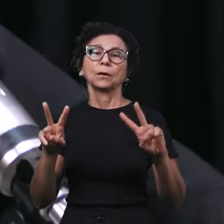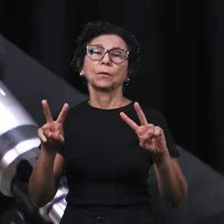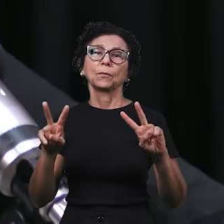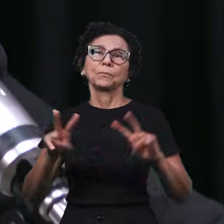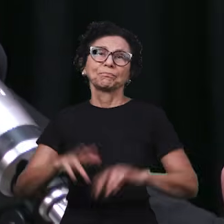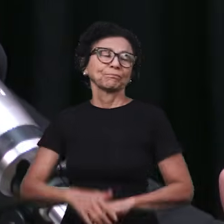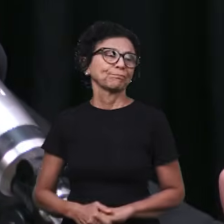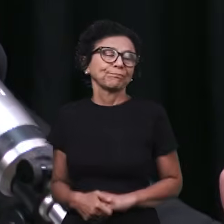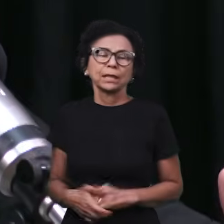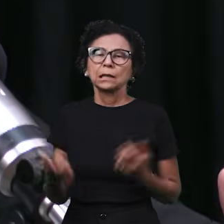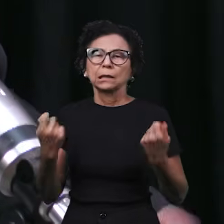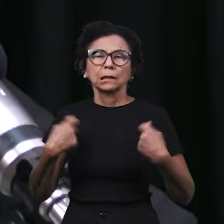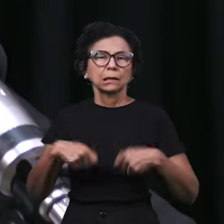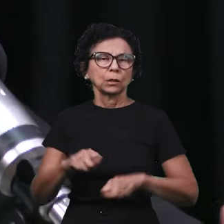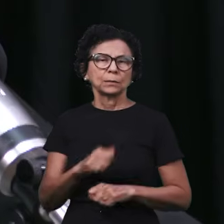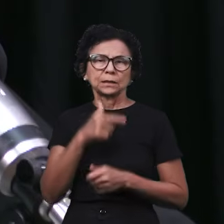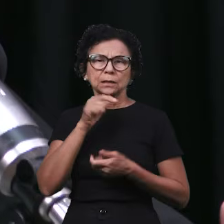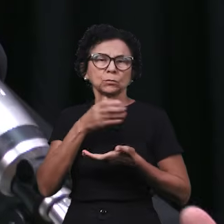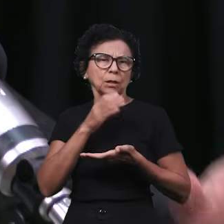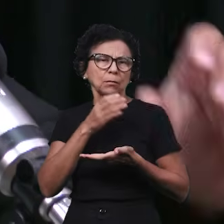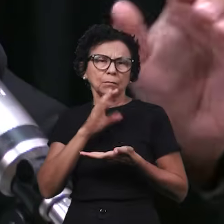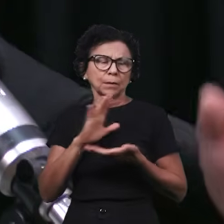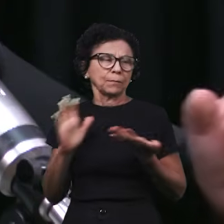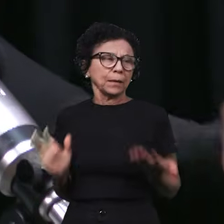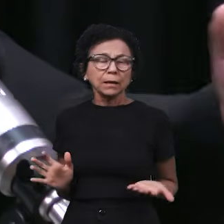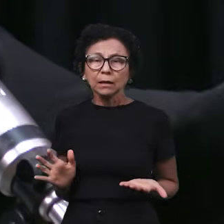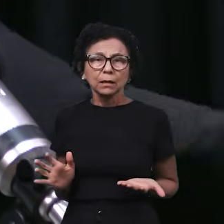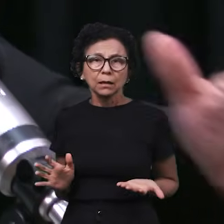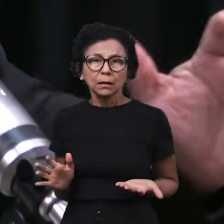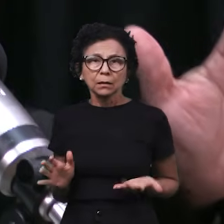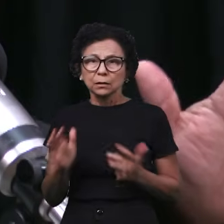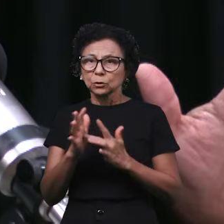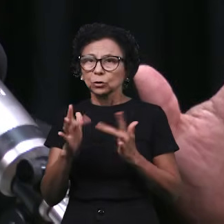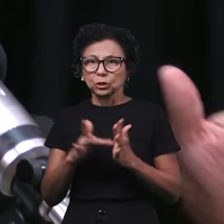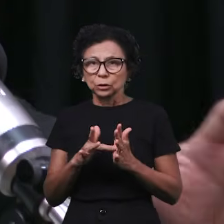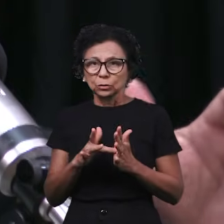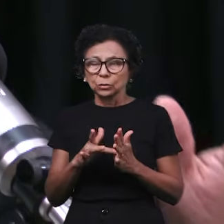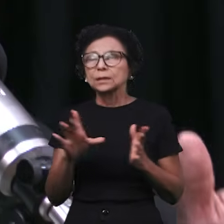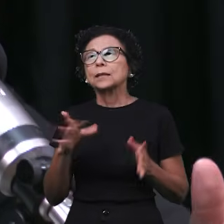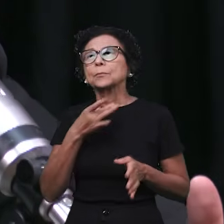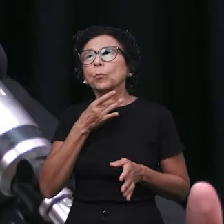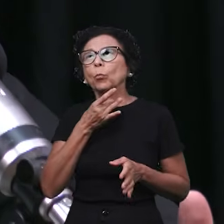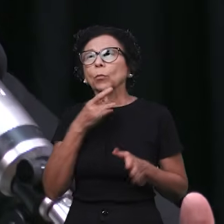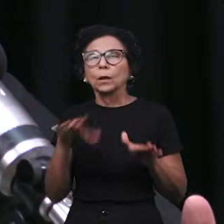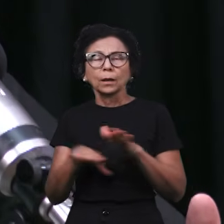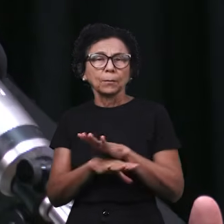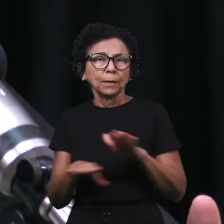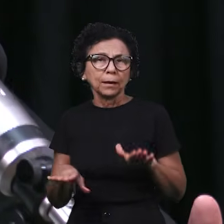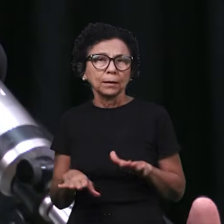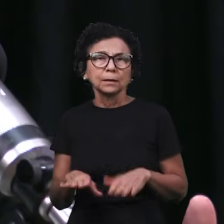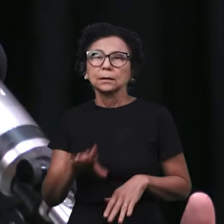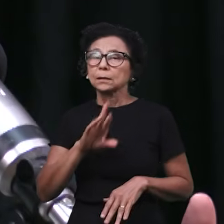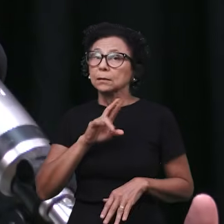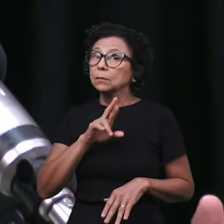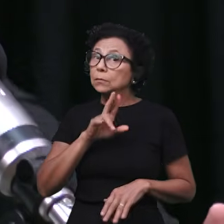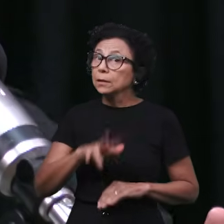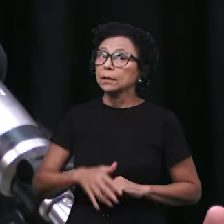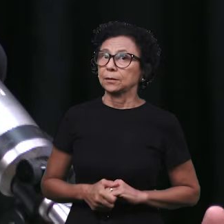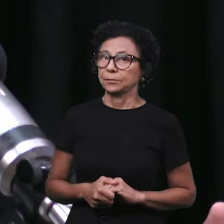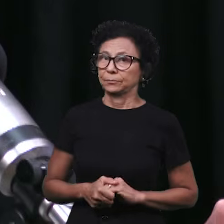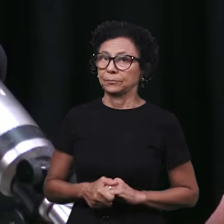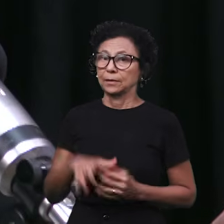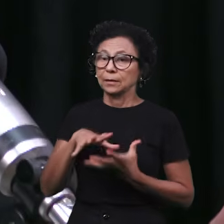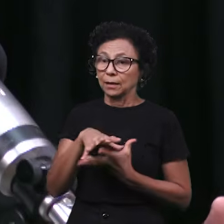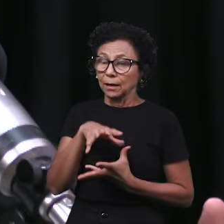eu não preciso mais beber água na minha vida, é só isso só. Então Jesus só serve isso para acabar com minha sede. Não, é muito mais profundo. A gente está falando de sede da